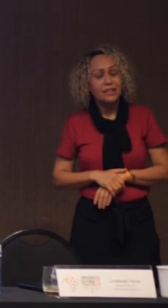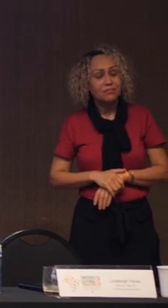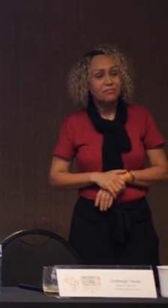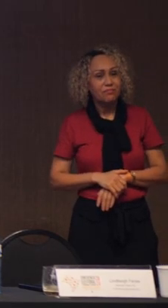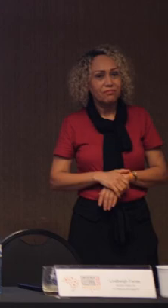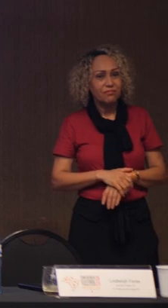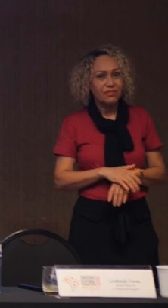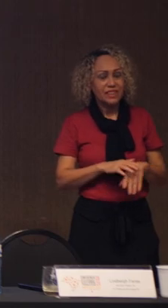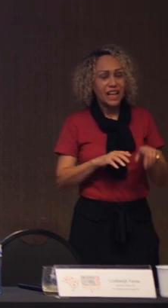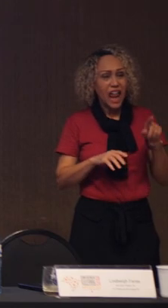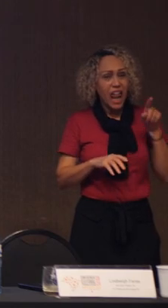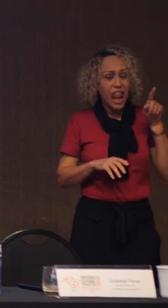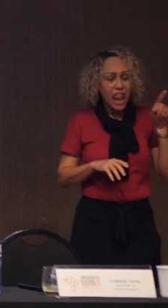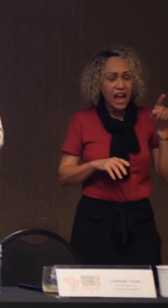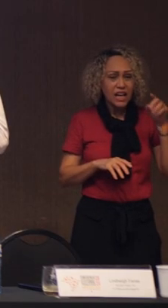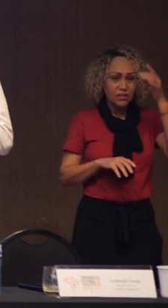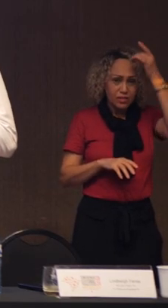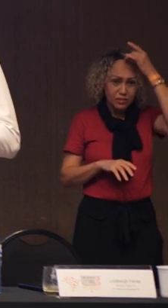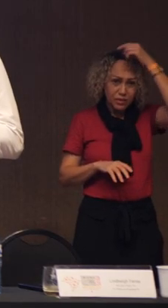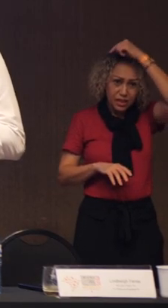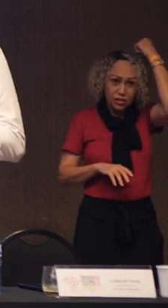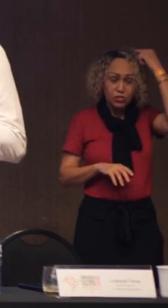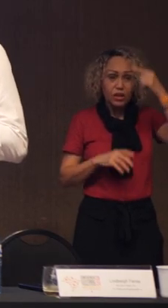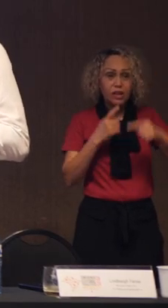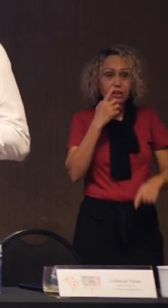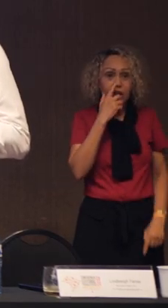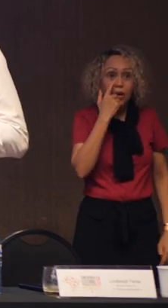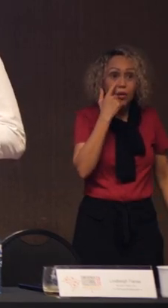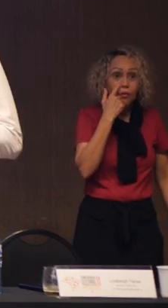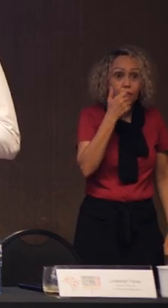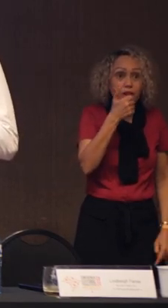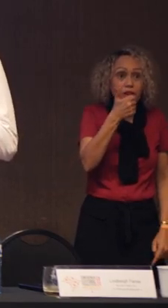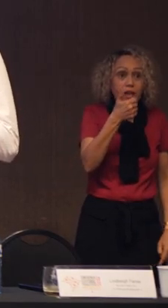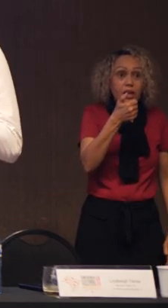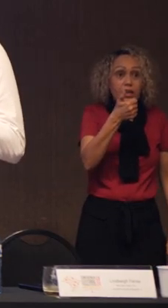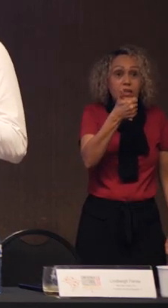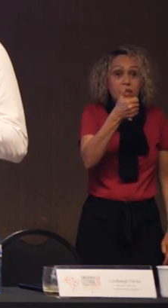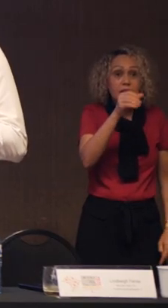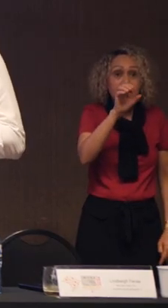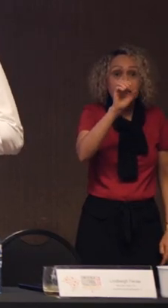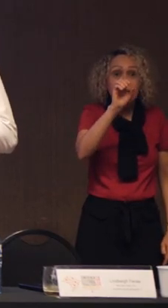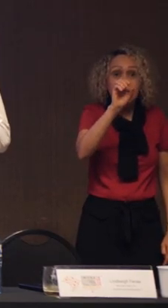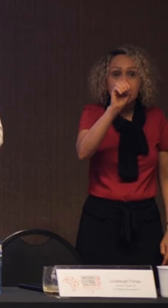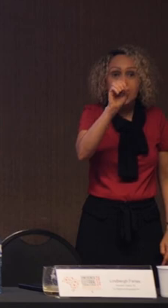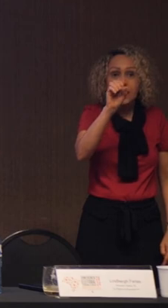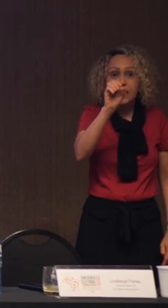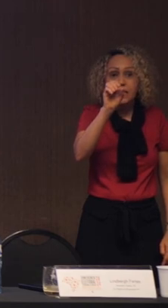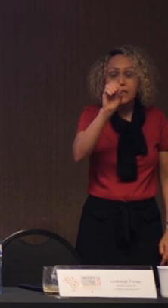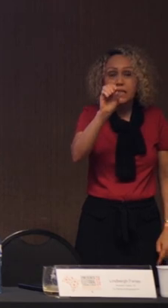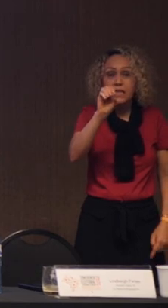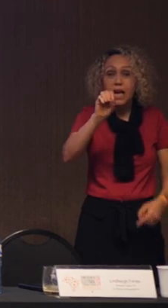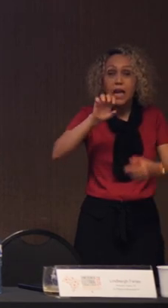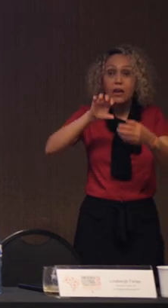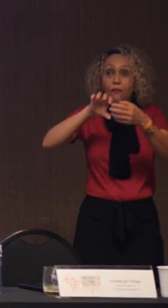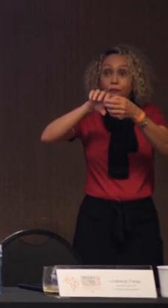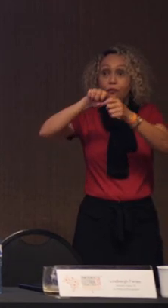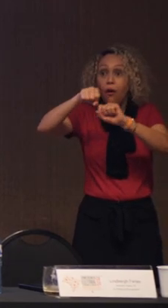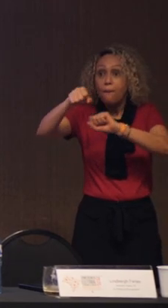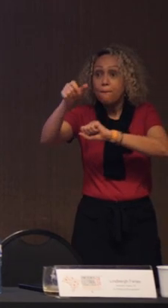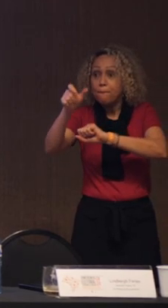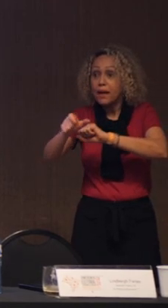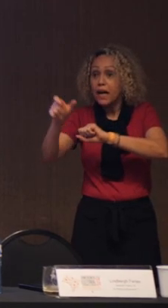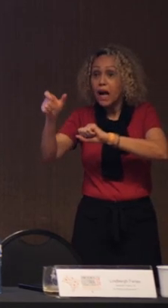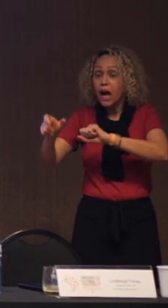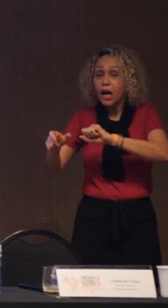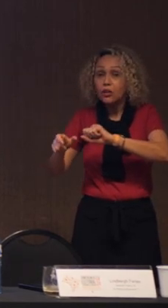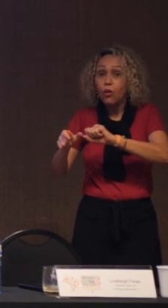de 100 formandos, quase 40 jovens médicos negros. E